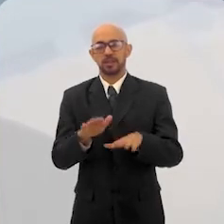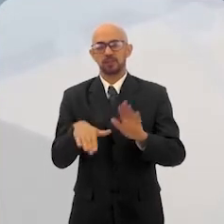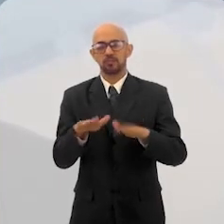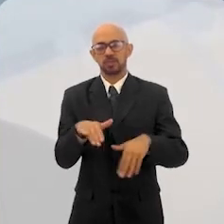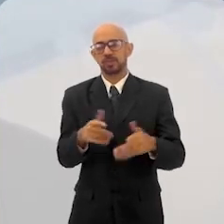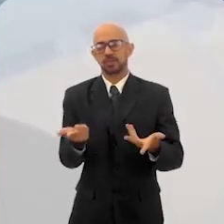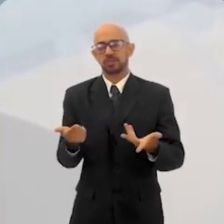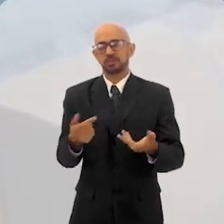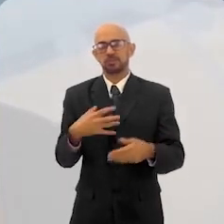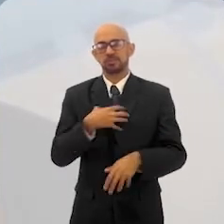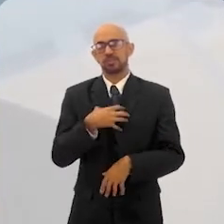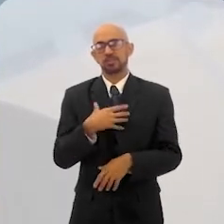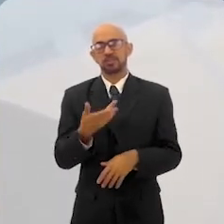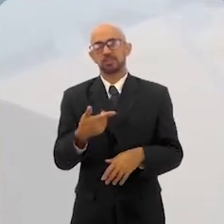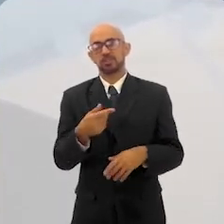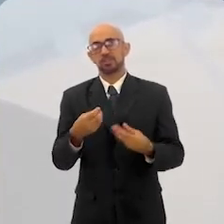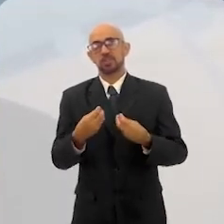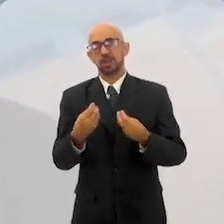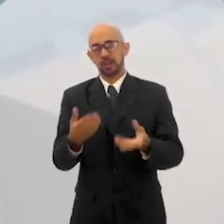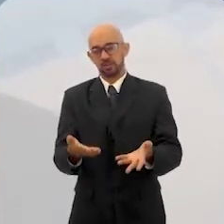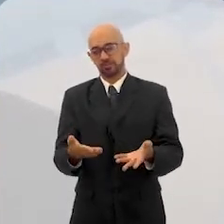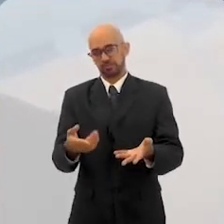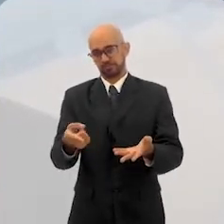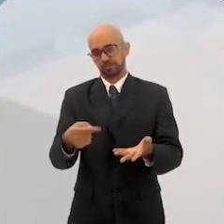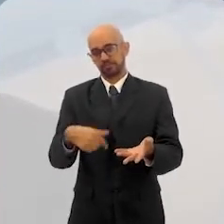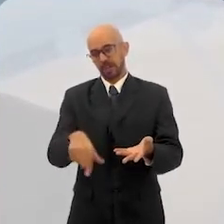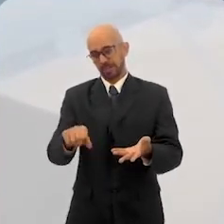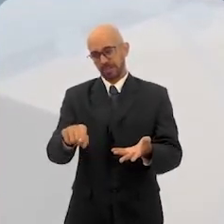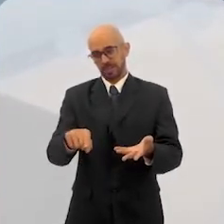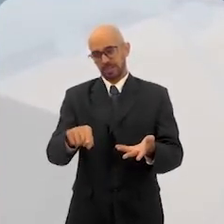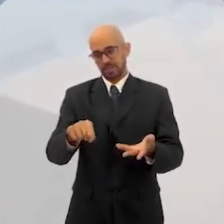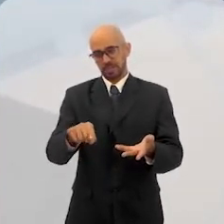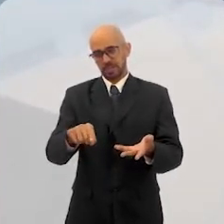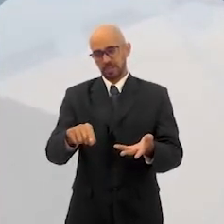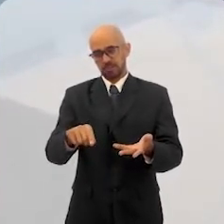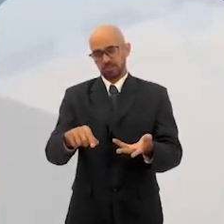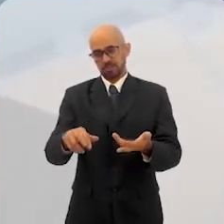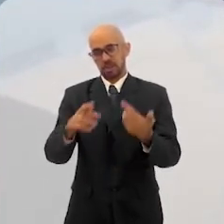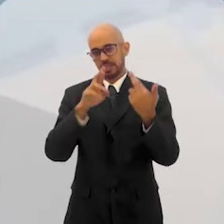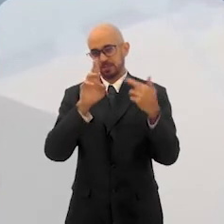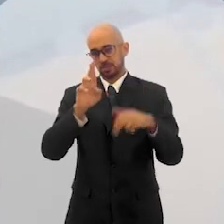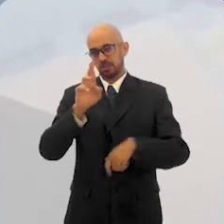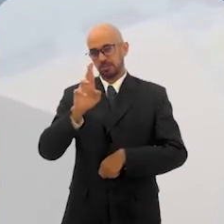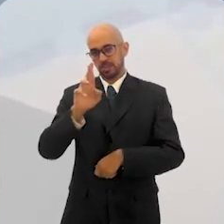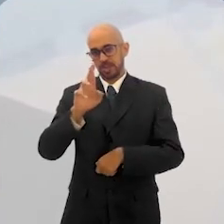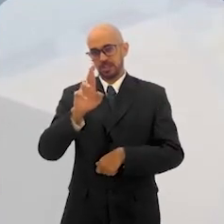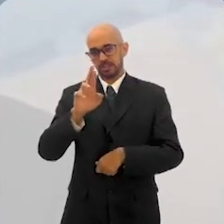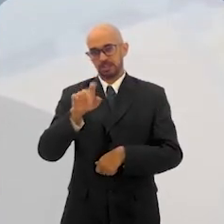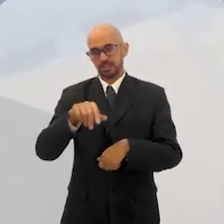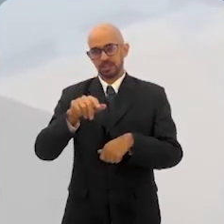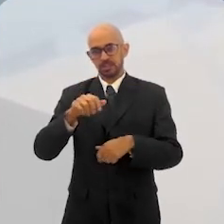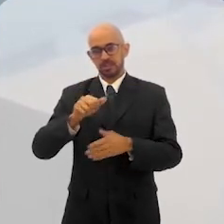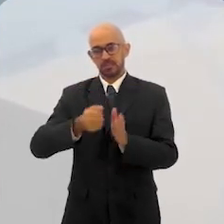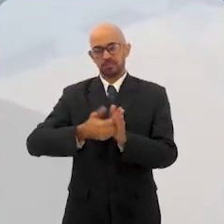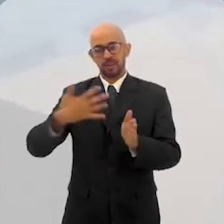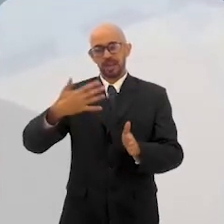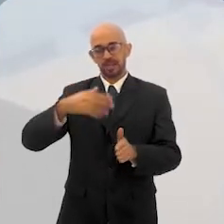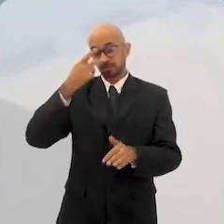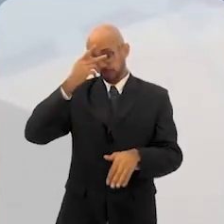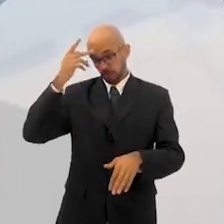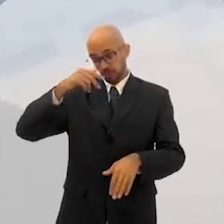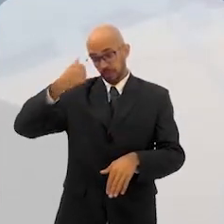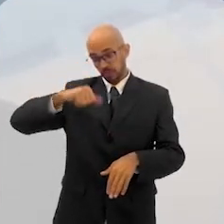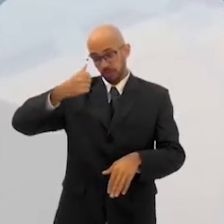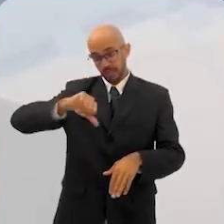às vezes você se colocar à disposição para alguma função faz as pessoas te avaliarem nem